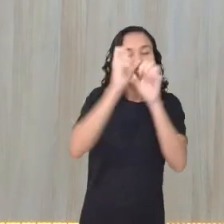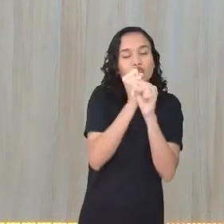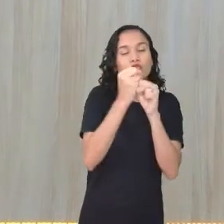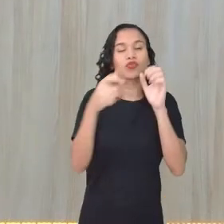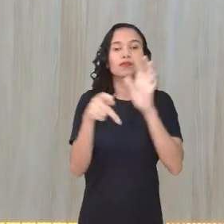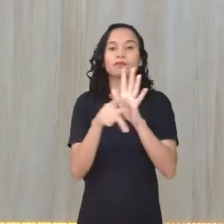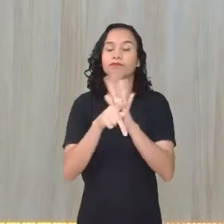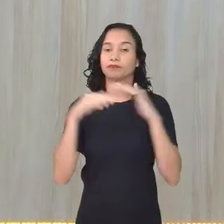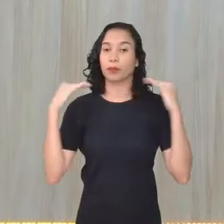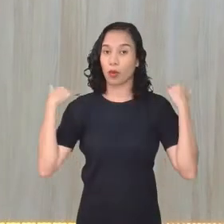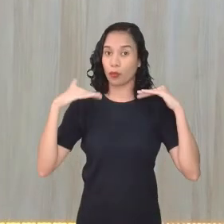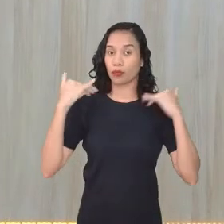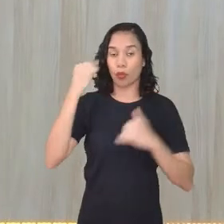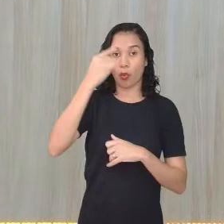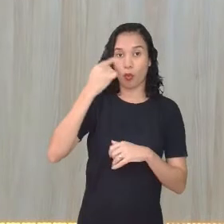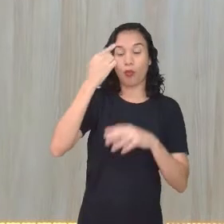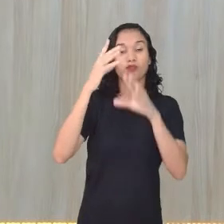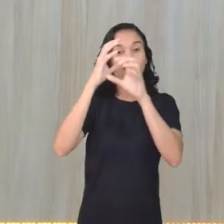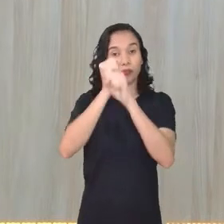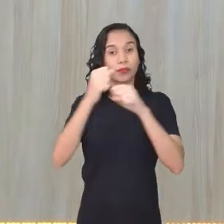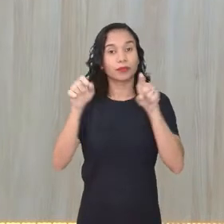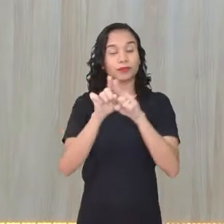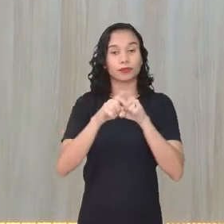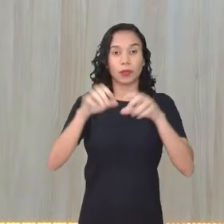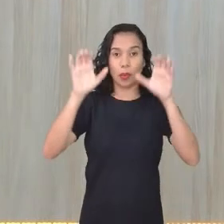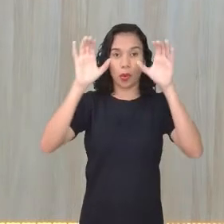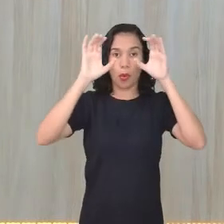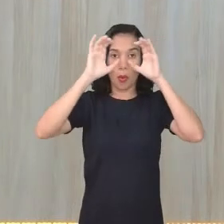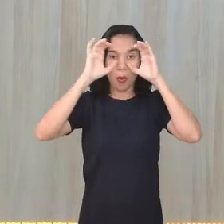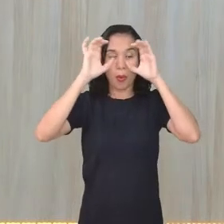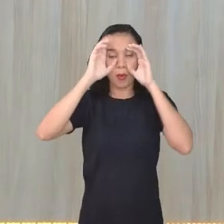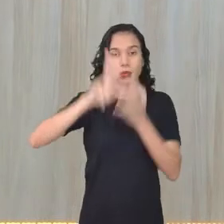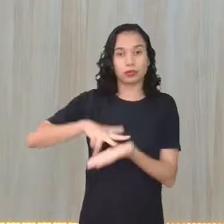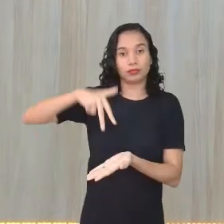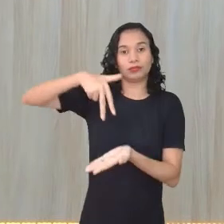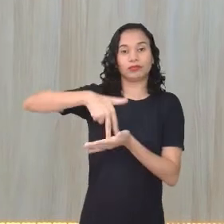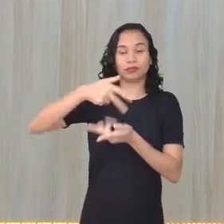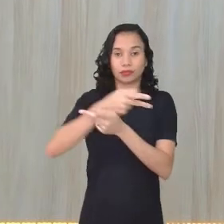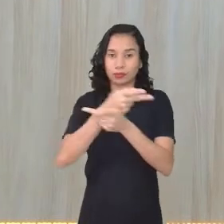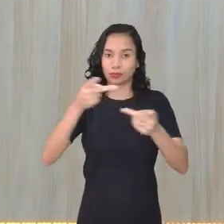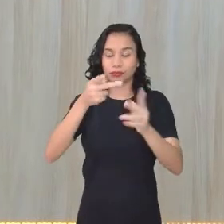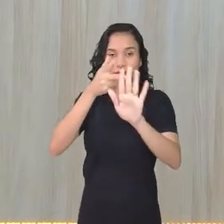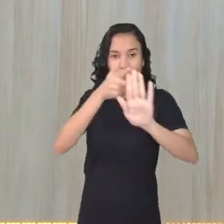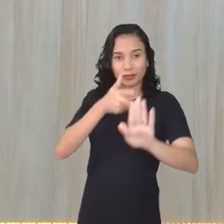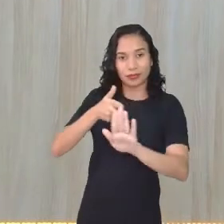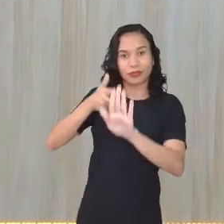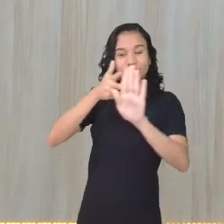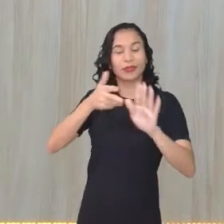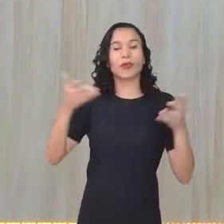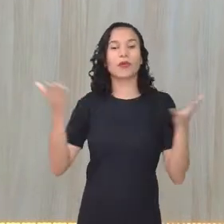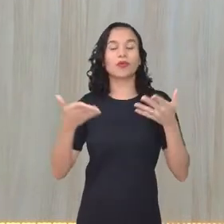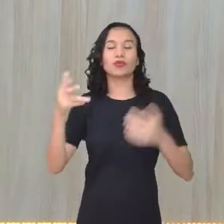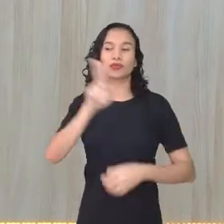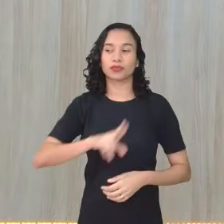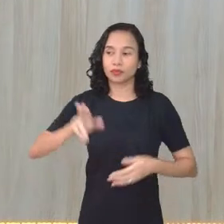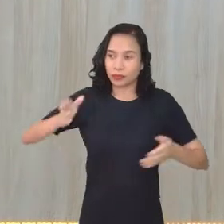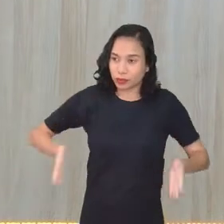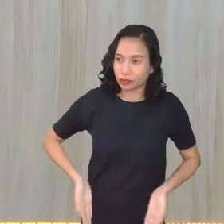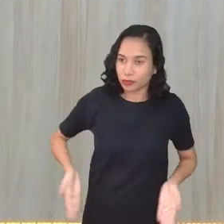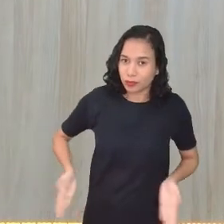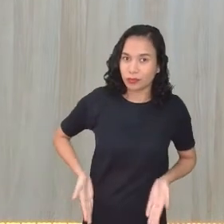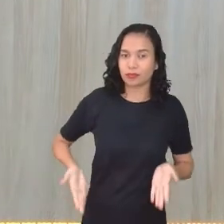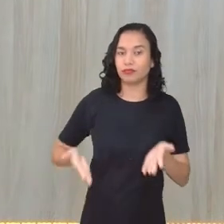curtos, tenho olhos escuros, uso óculos arredondados, estou em pé aqui na frente da câmera e hoje eu utilizo uma